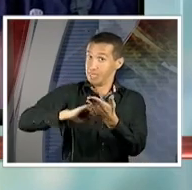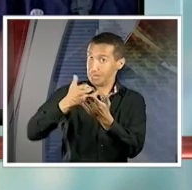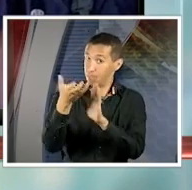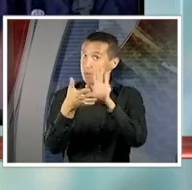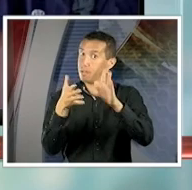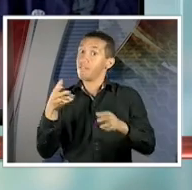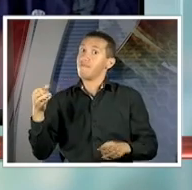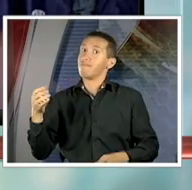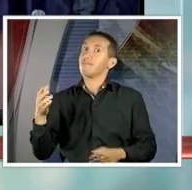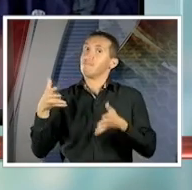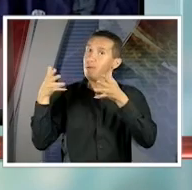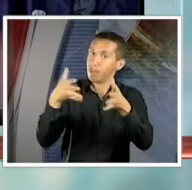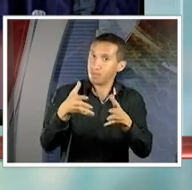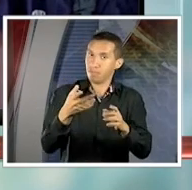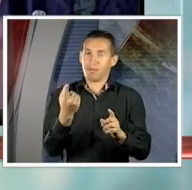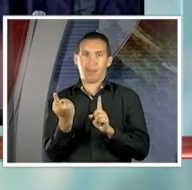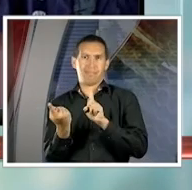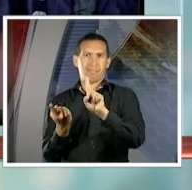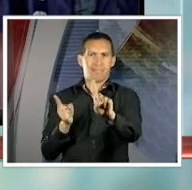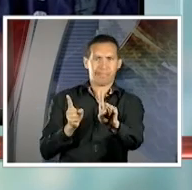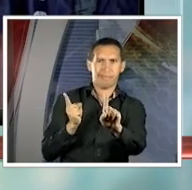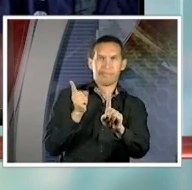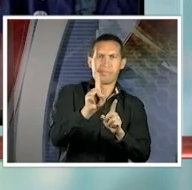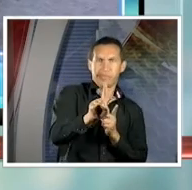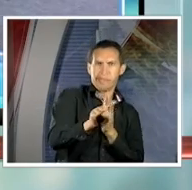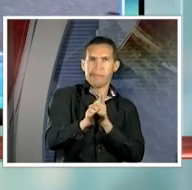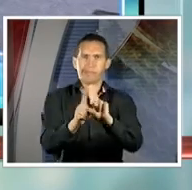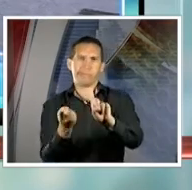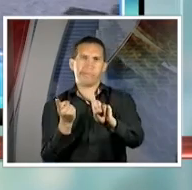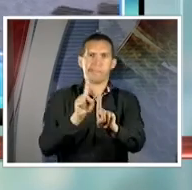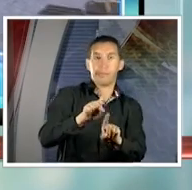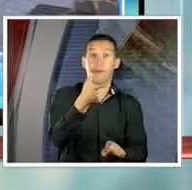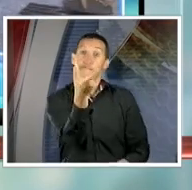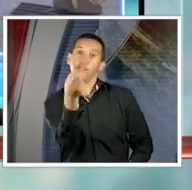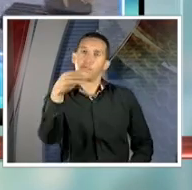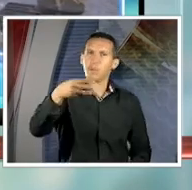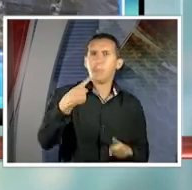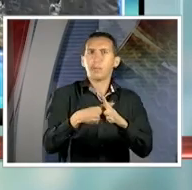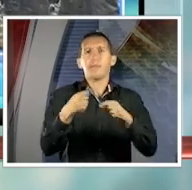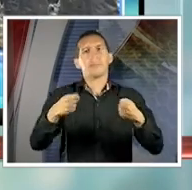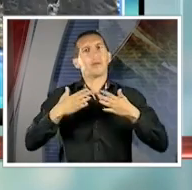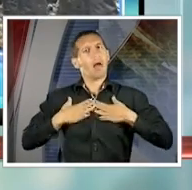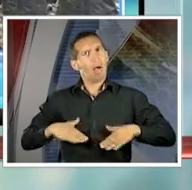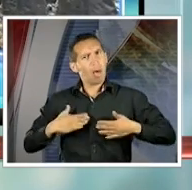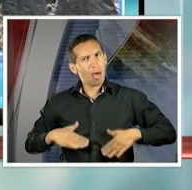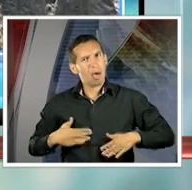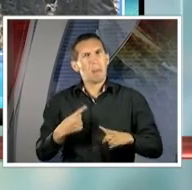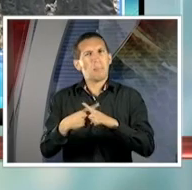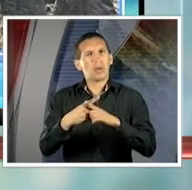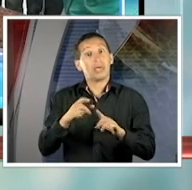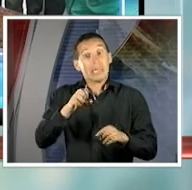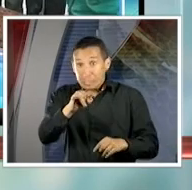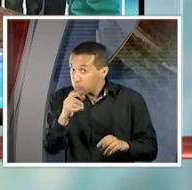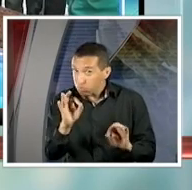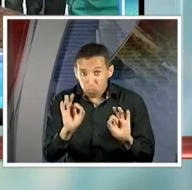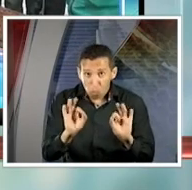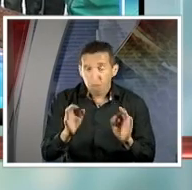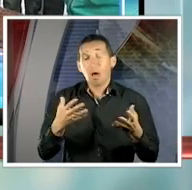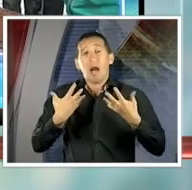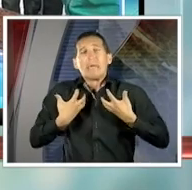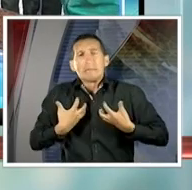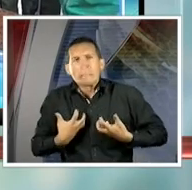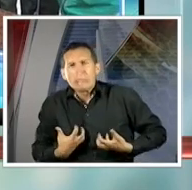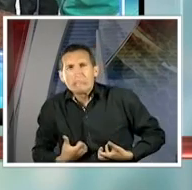3 tradutores se revezam a cada 20 minutos, pois a atividade exige descanso por conta do